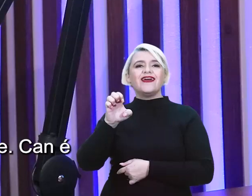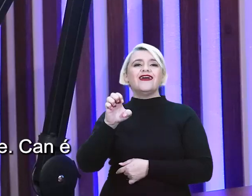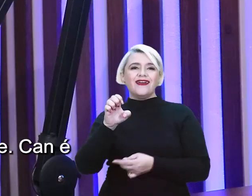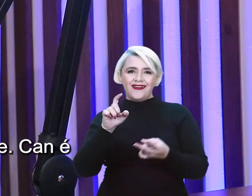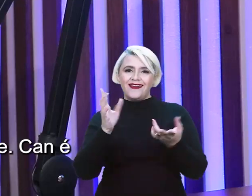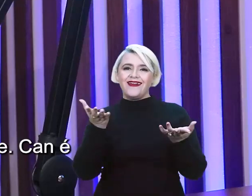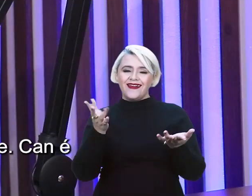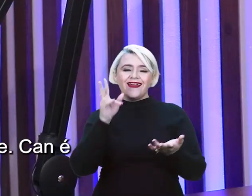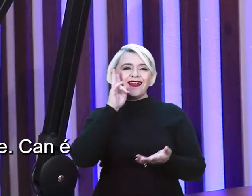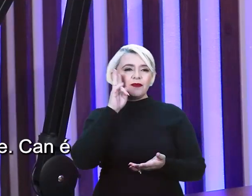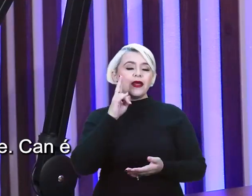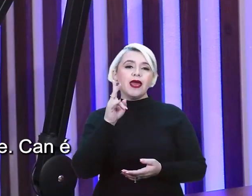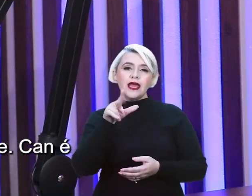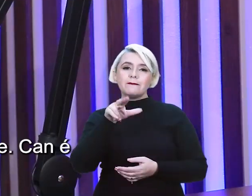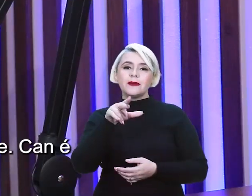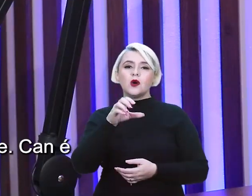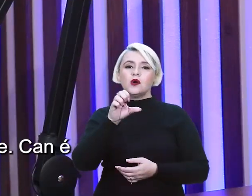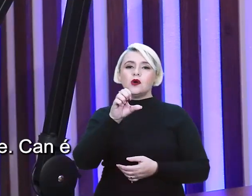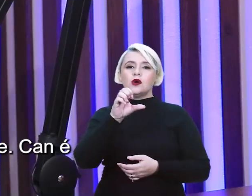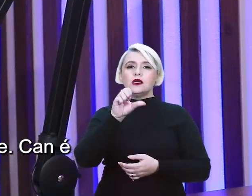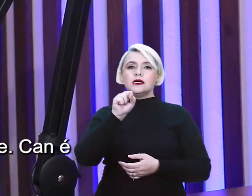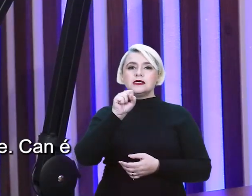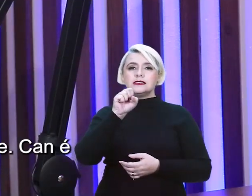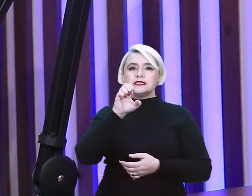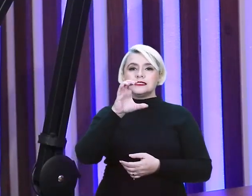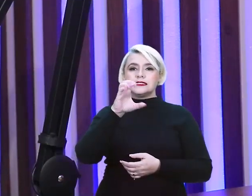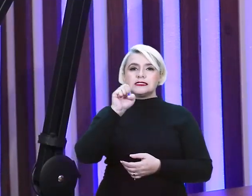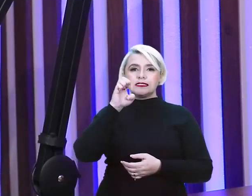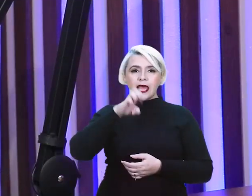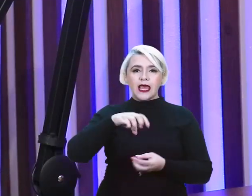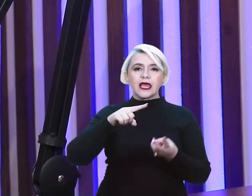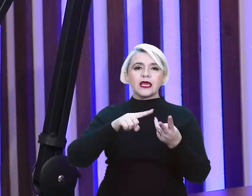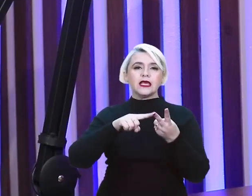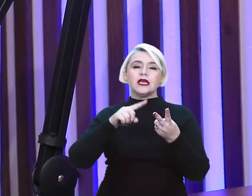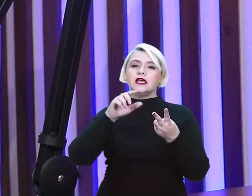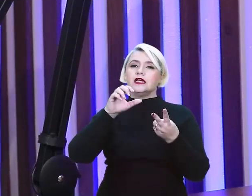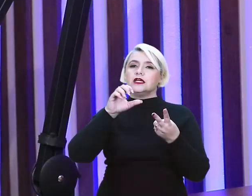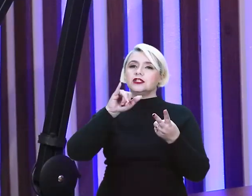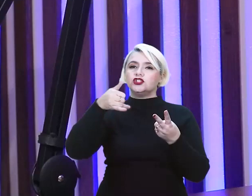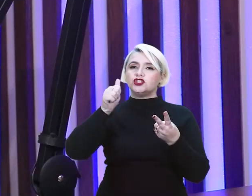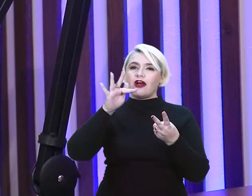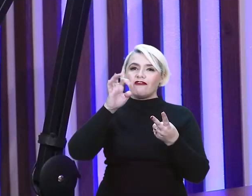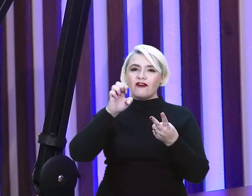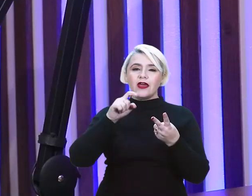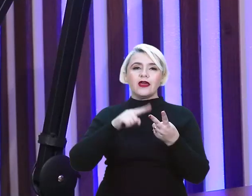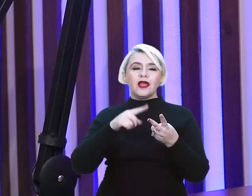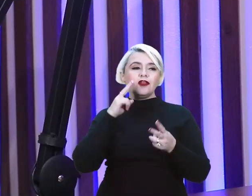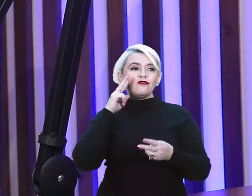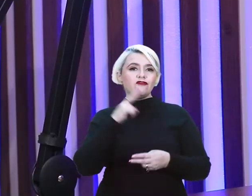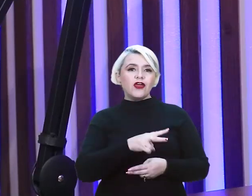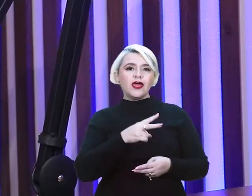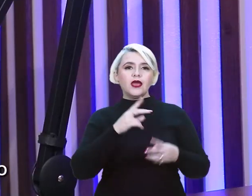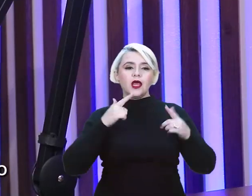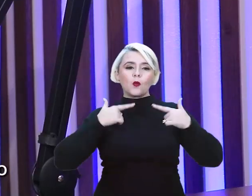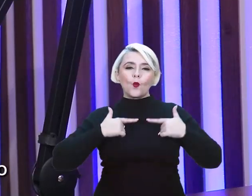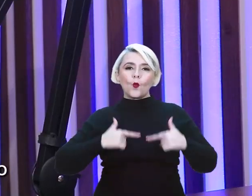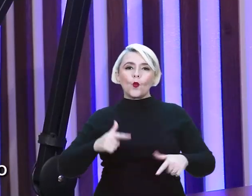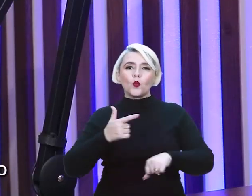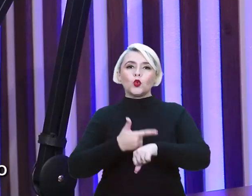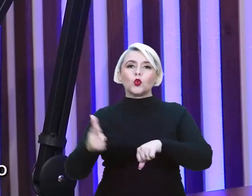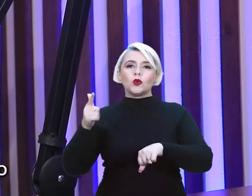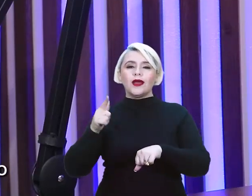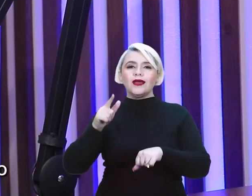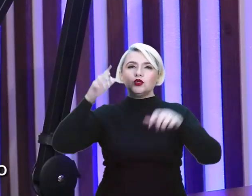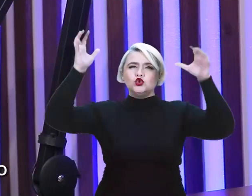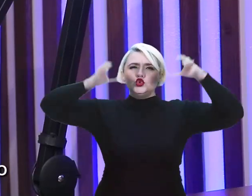Jafé. Exatamente. Cã é o que vê a nudez no Noé. Sim. Que é ali após o dilúvio. Uhum. O